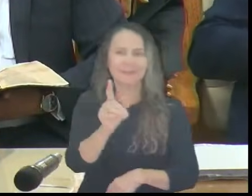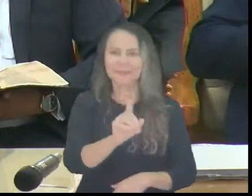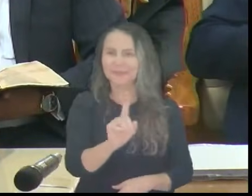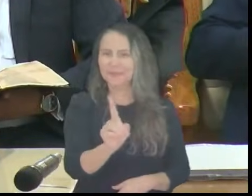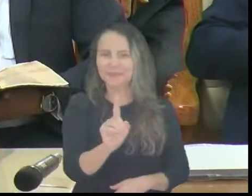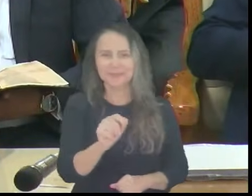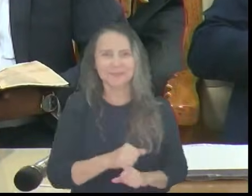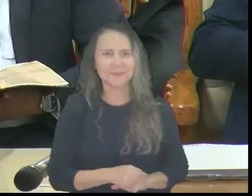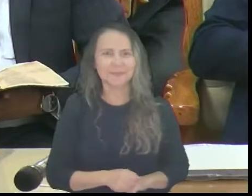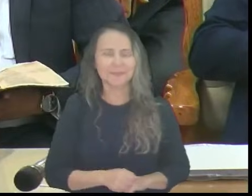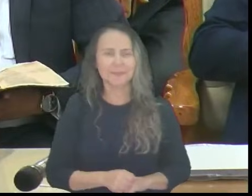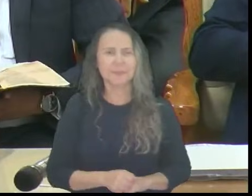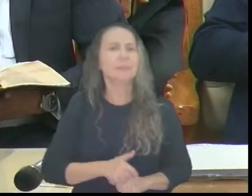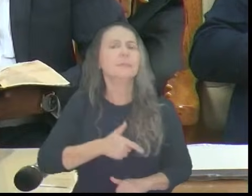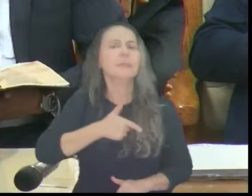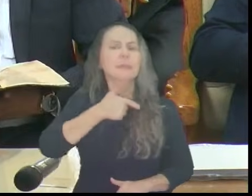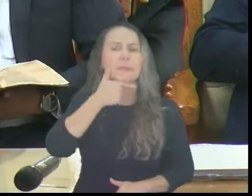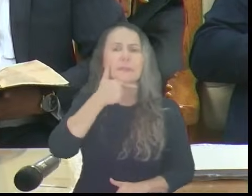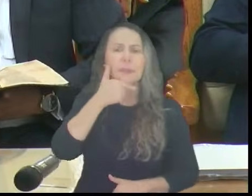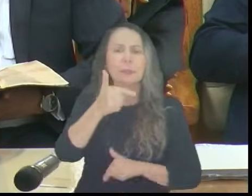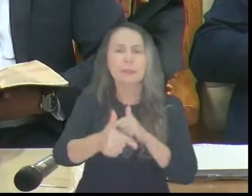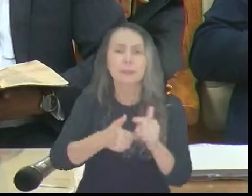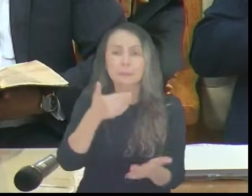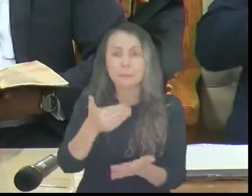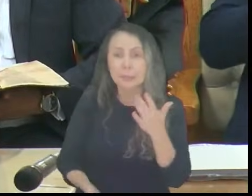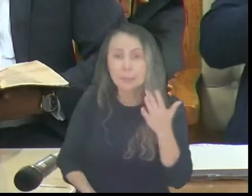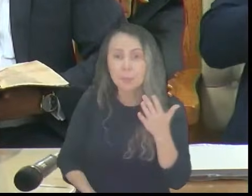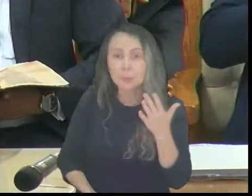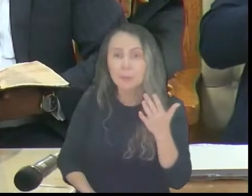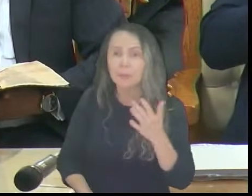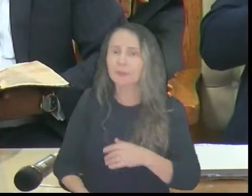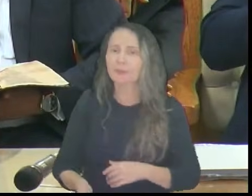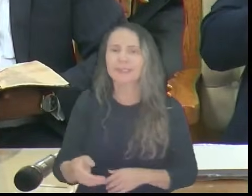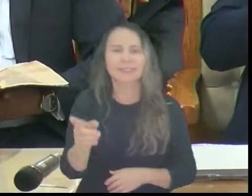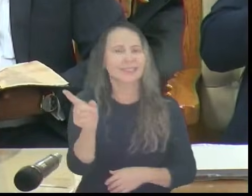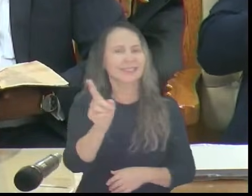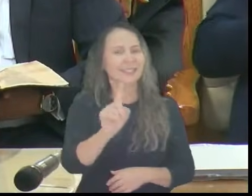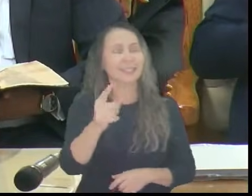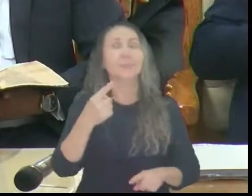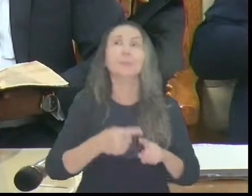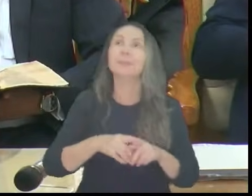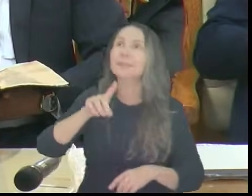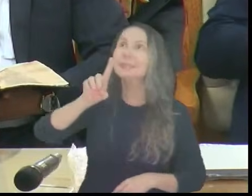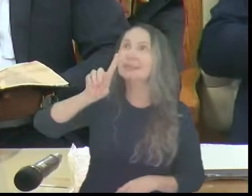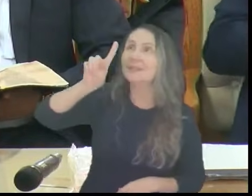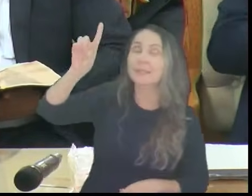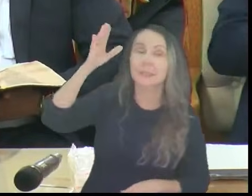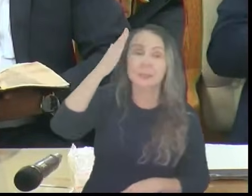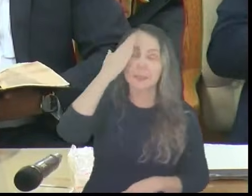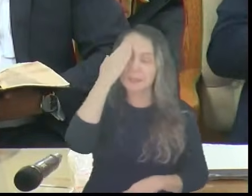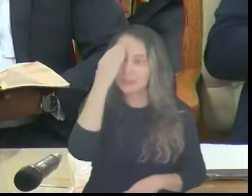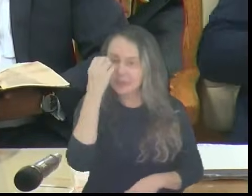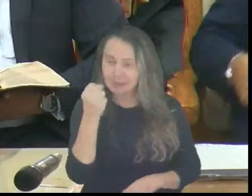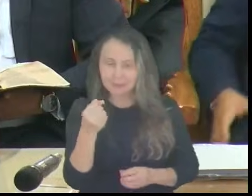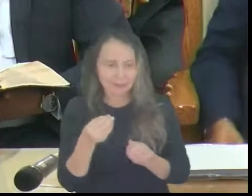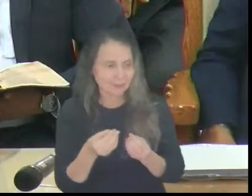E ele perdeu o emprego? Por quê? Porque Deus deu uma sabedoria a Daniel.